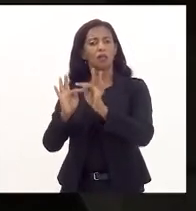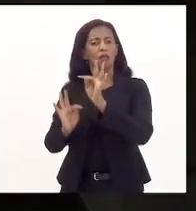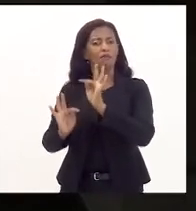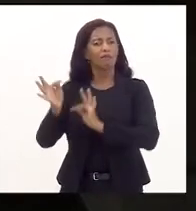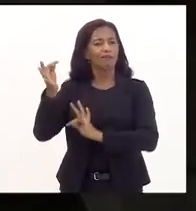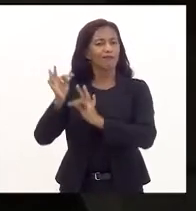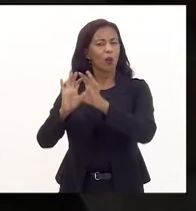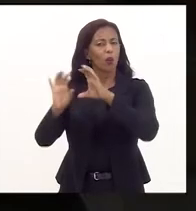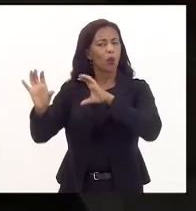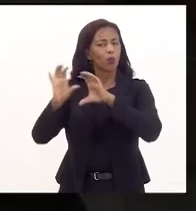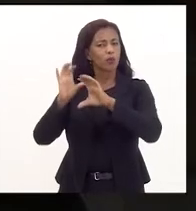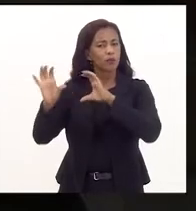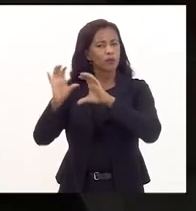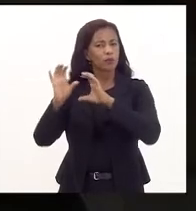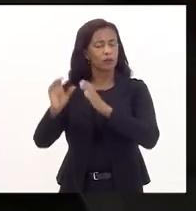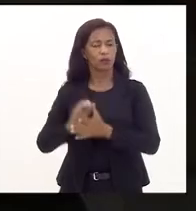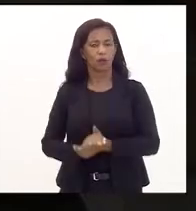linha